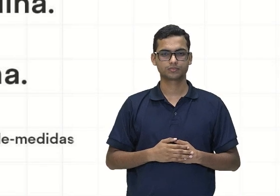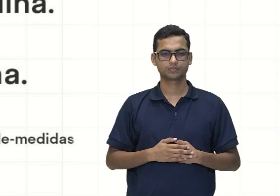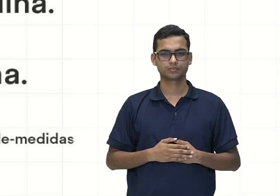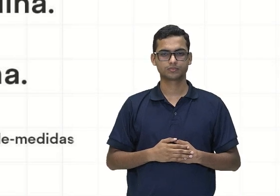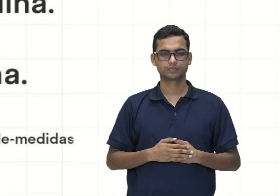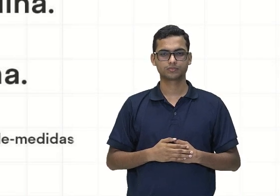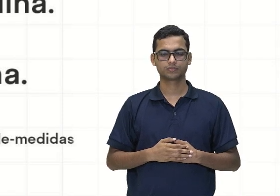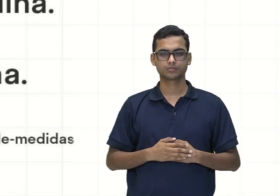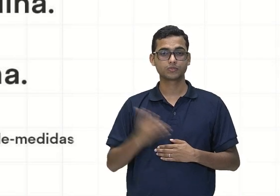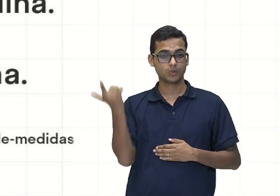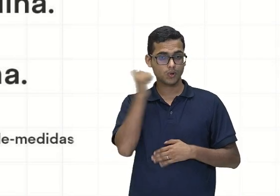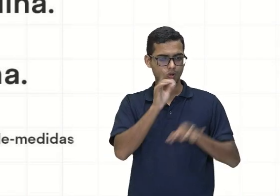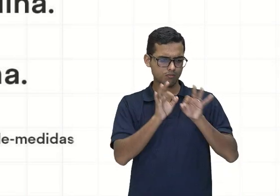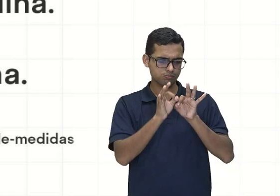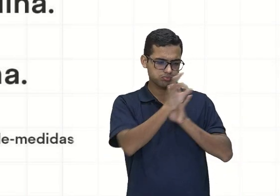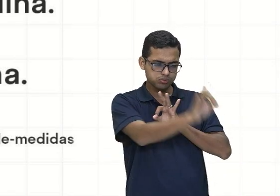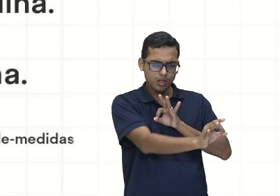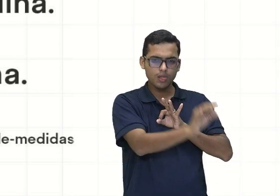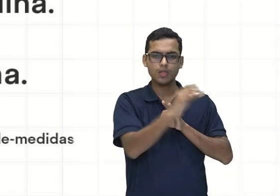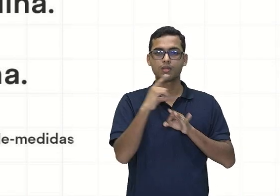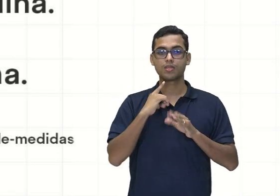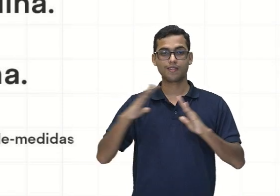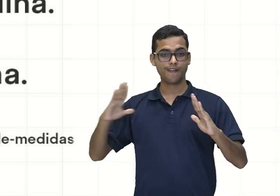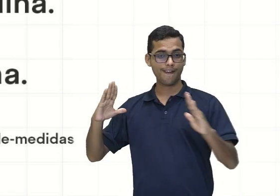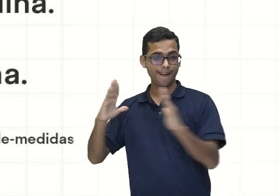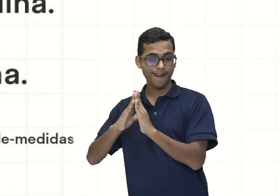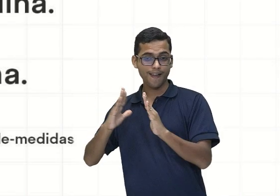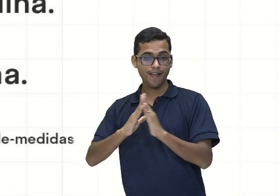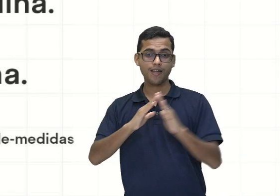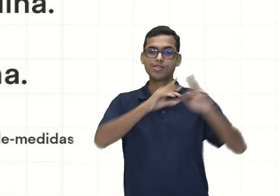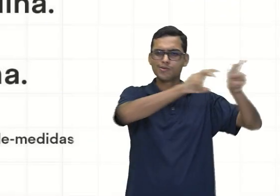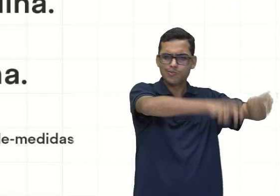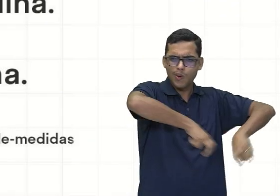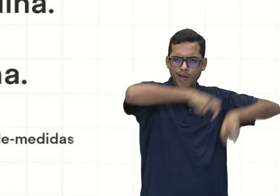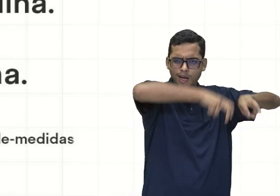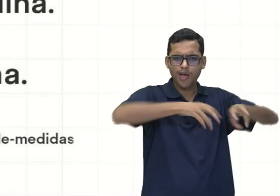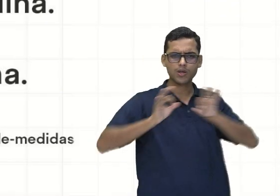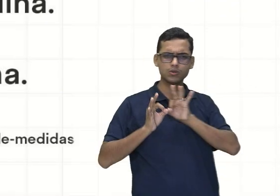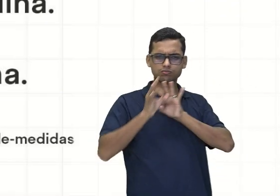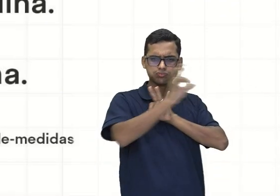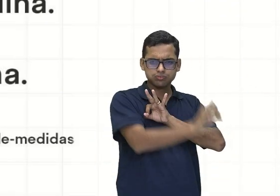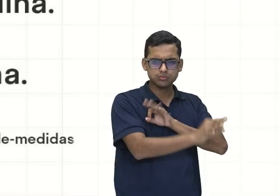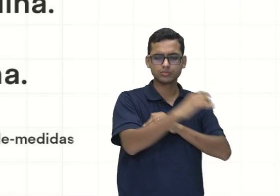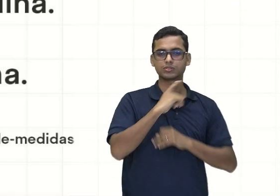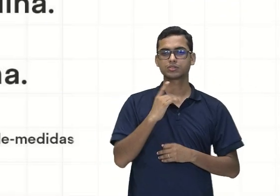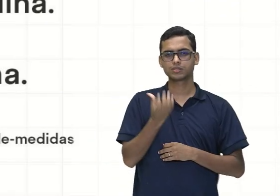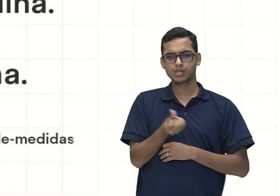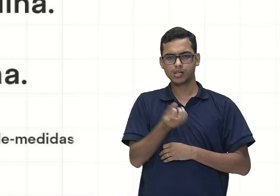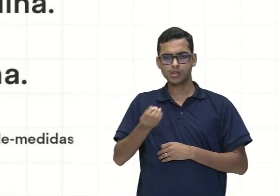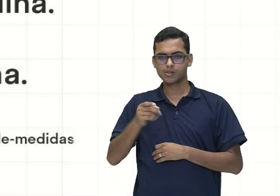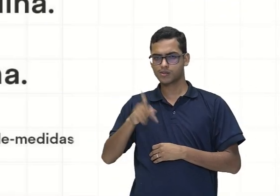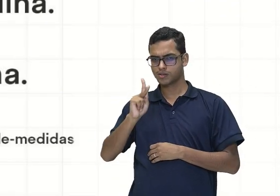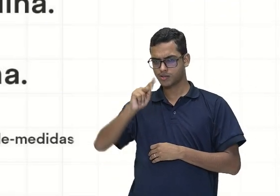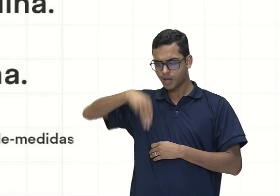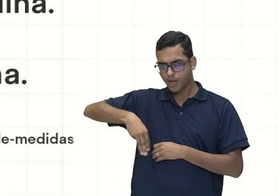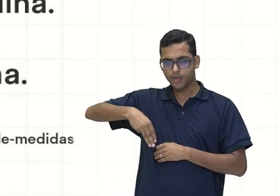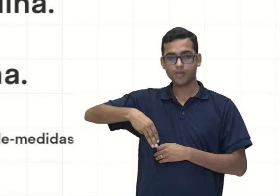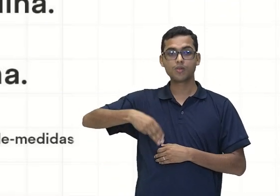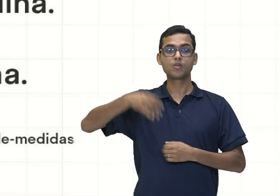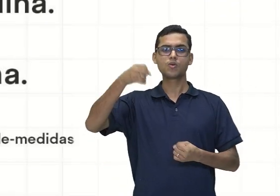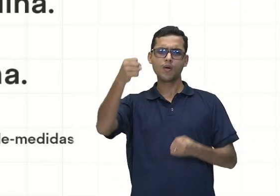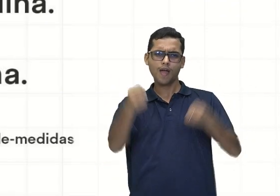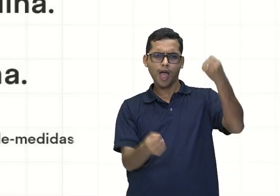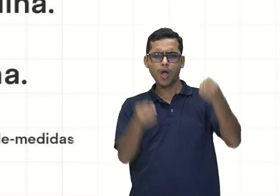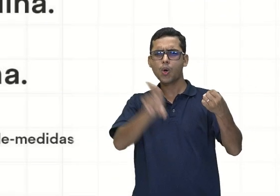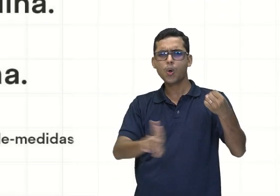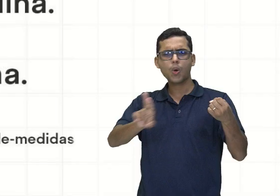percorridos. Para ir da sua casa ao sítio, que fica distante 60 quilômetros,